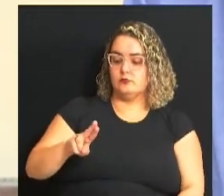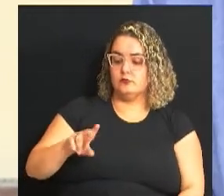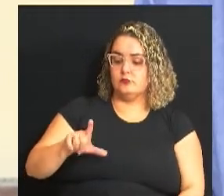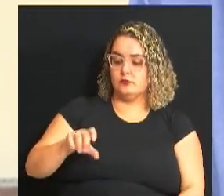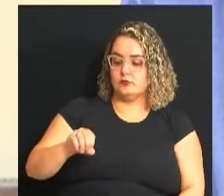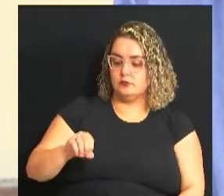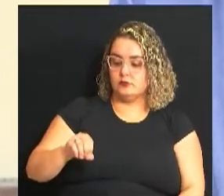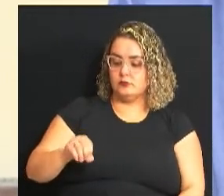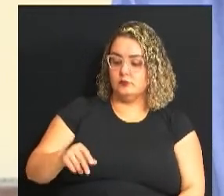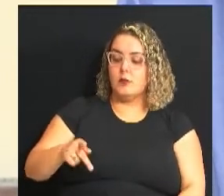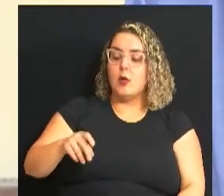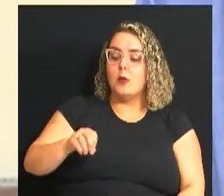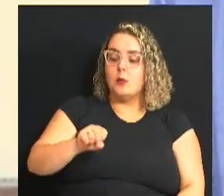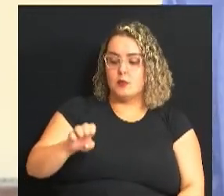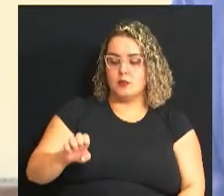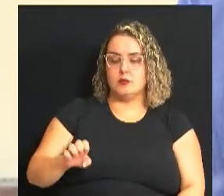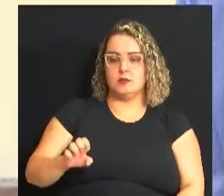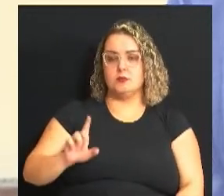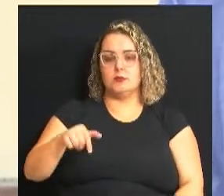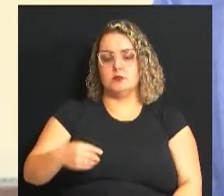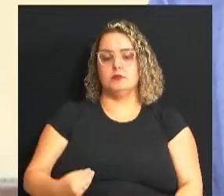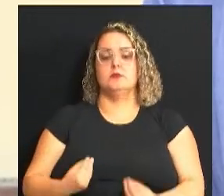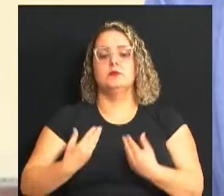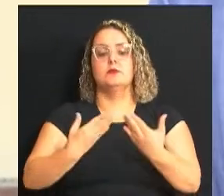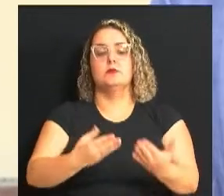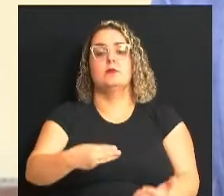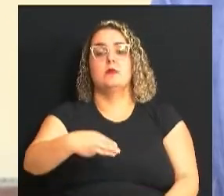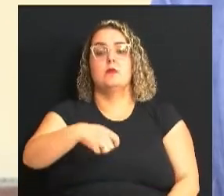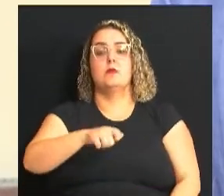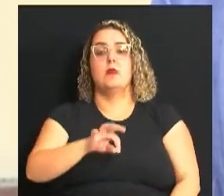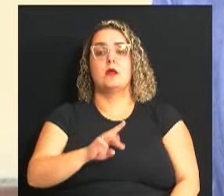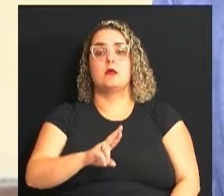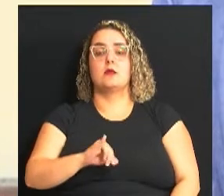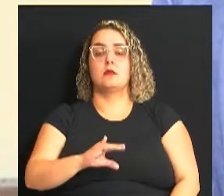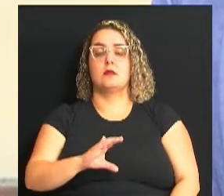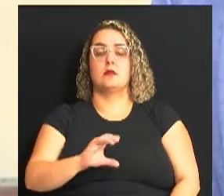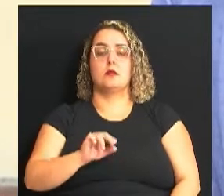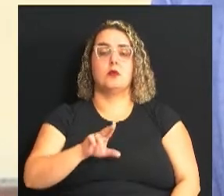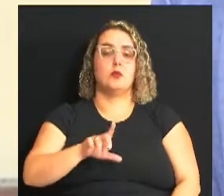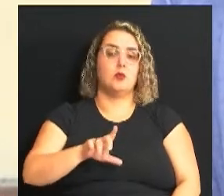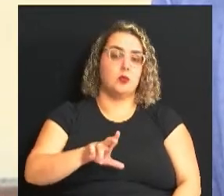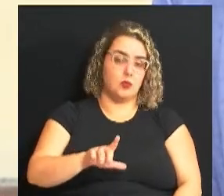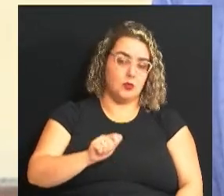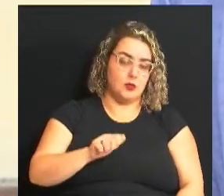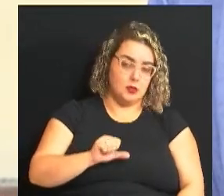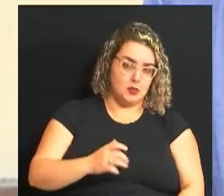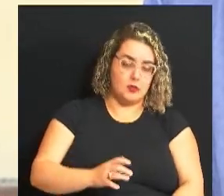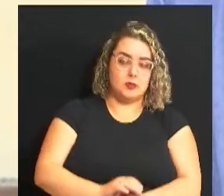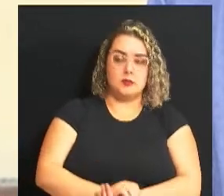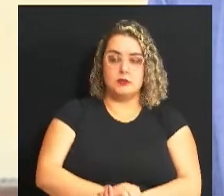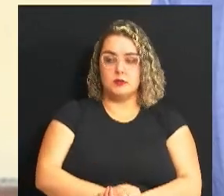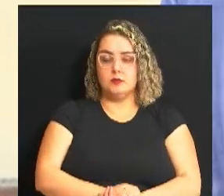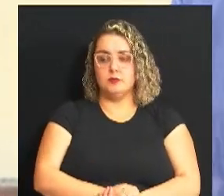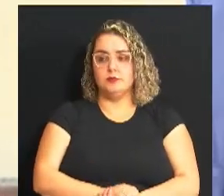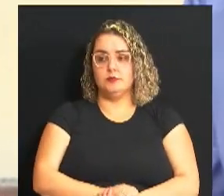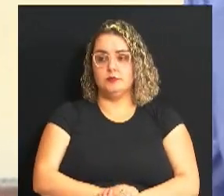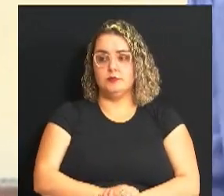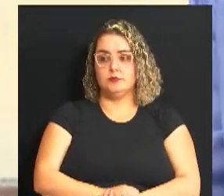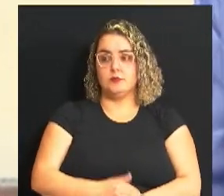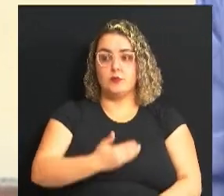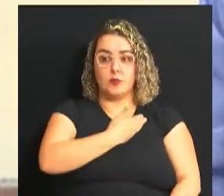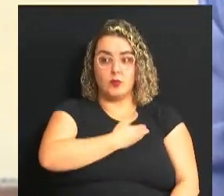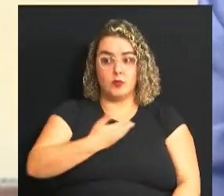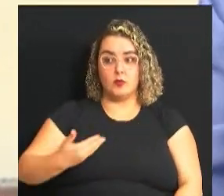então, a entrega das matrículas. E nós, já no governo do Jonas,